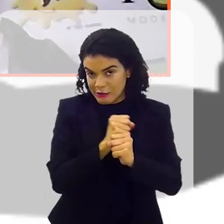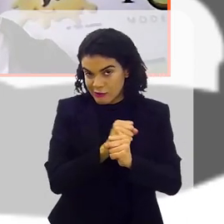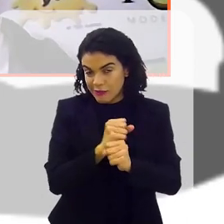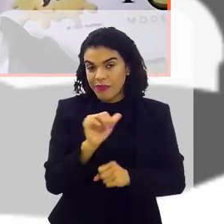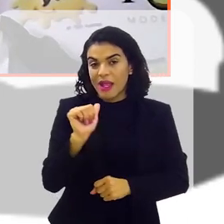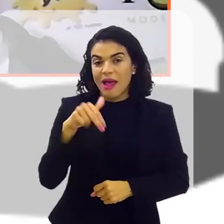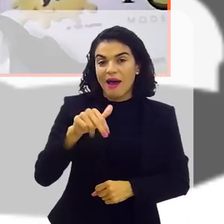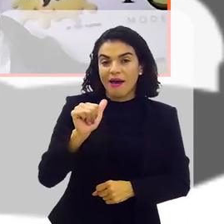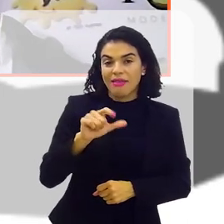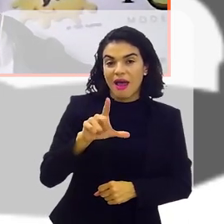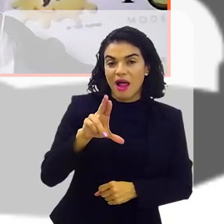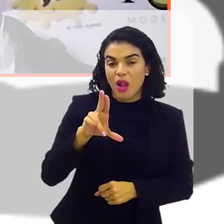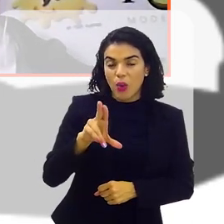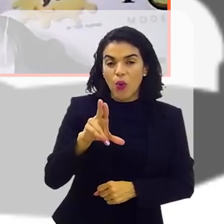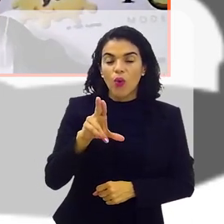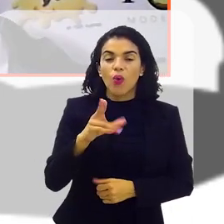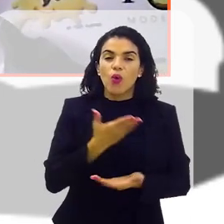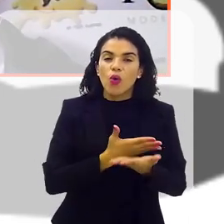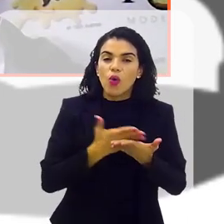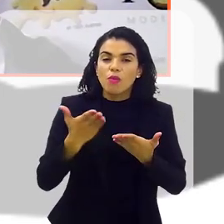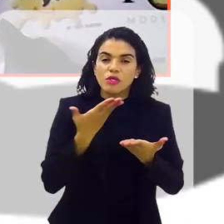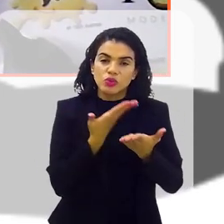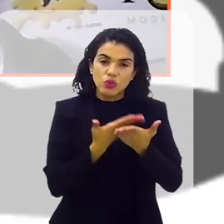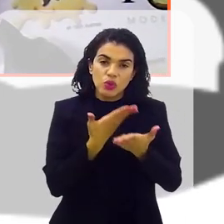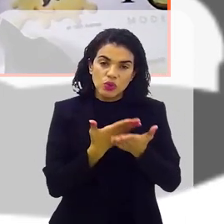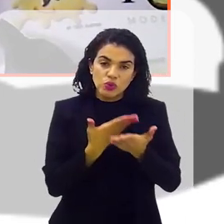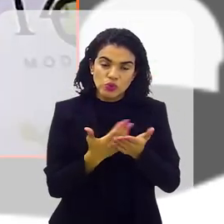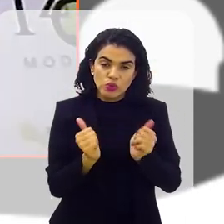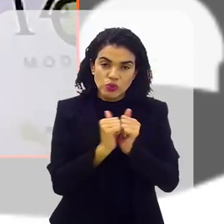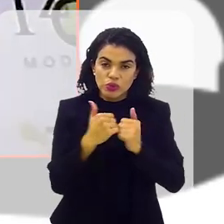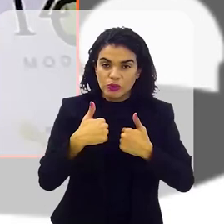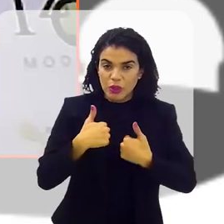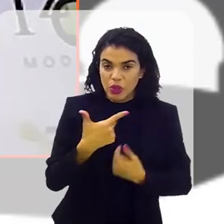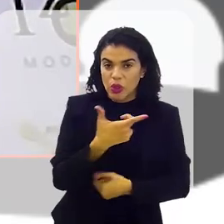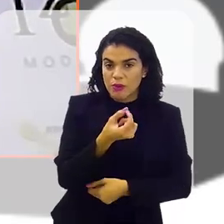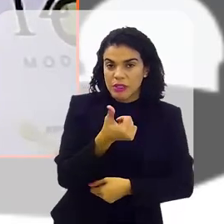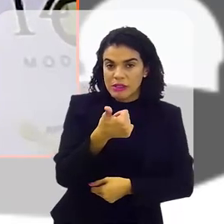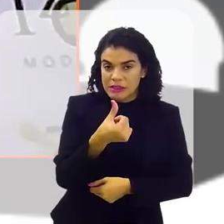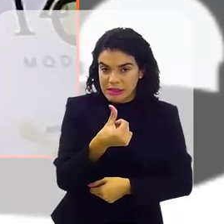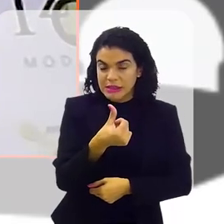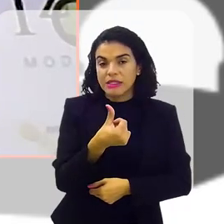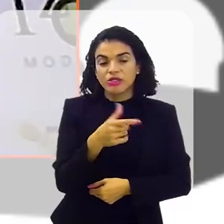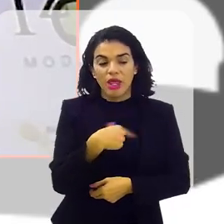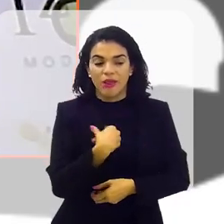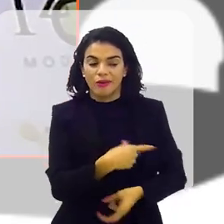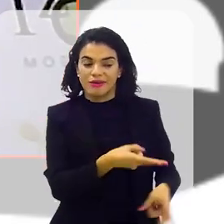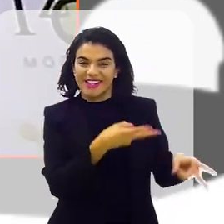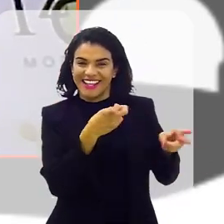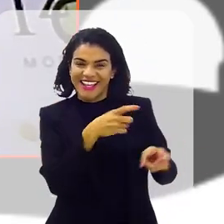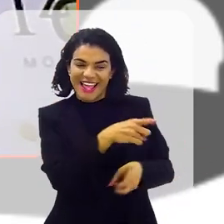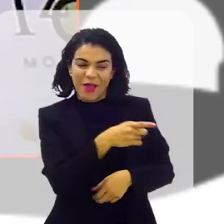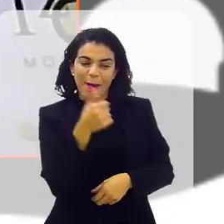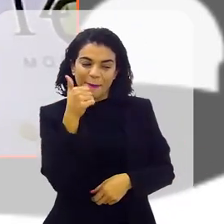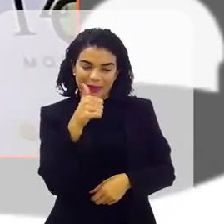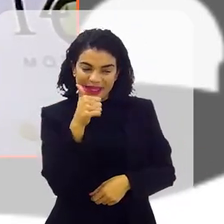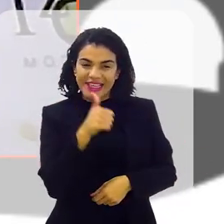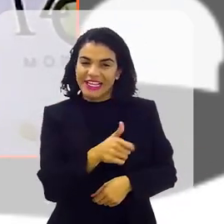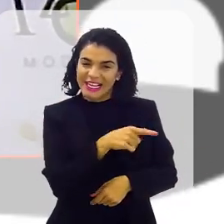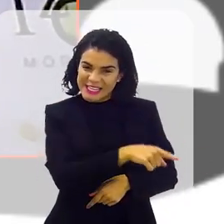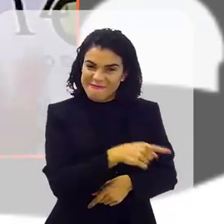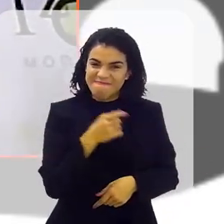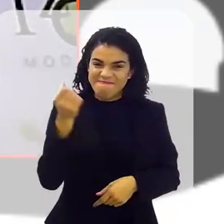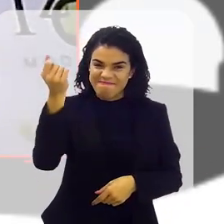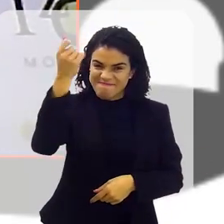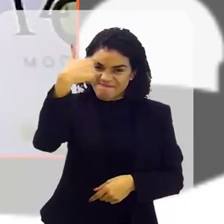anos Analú Tavares começou a fazer aula comigo em 2016 e já deu para perceber que ele é uma menina